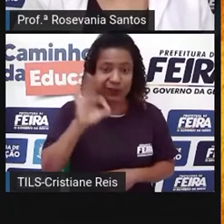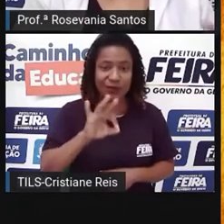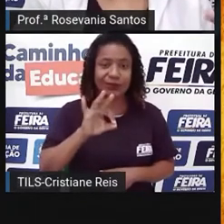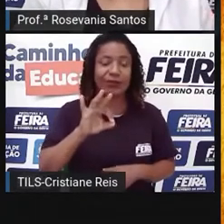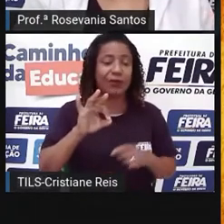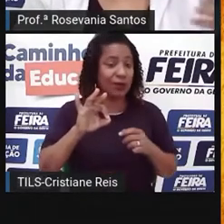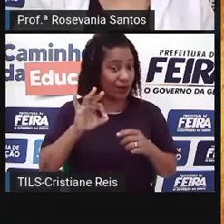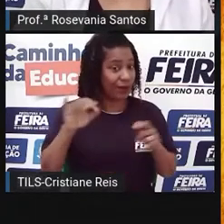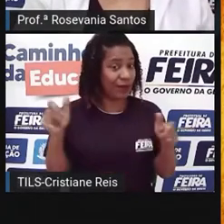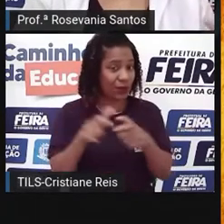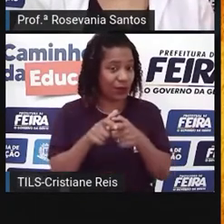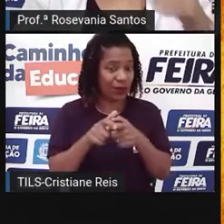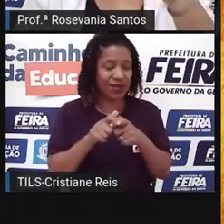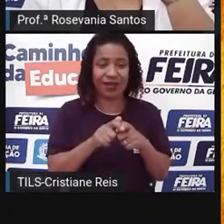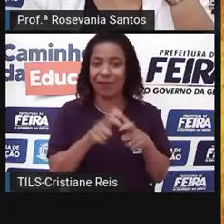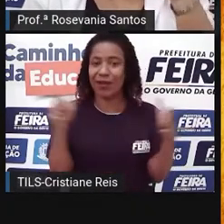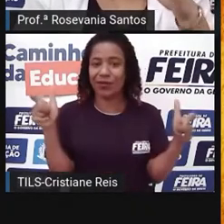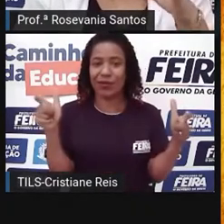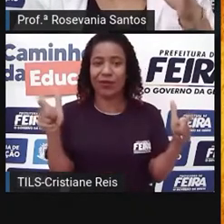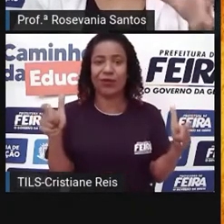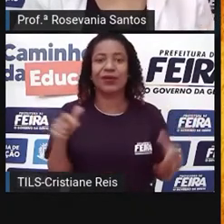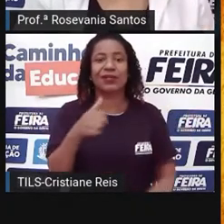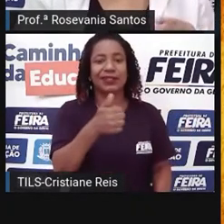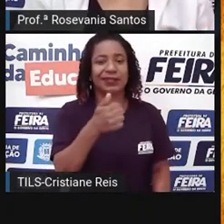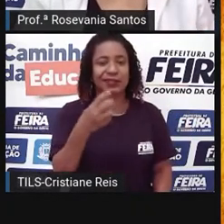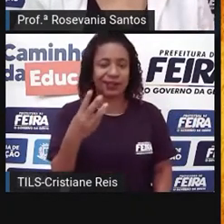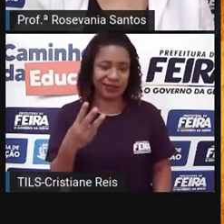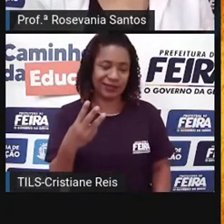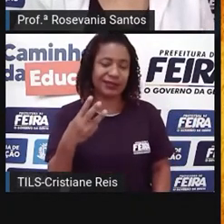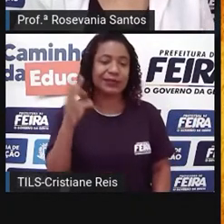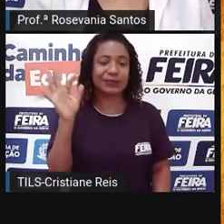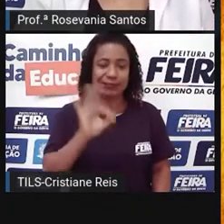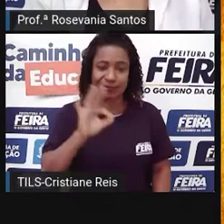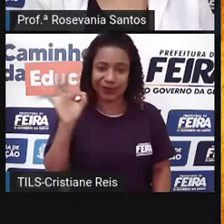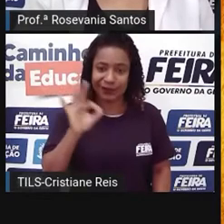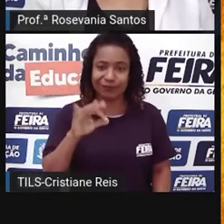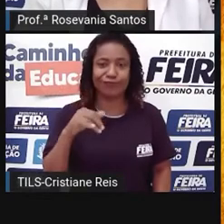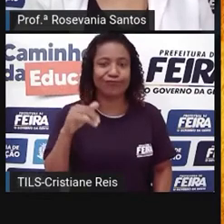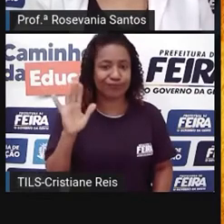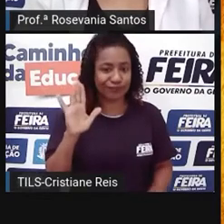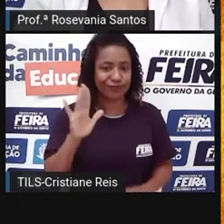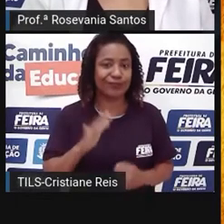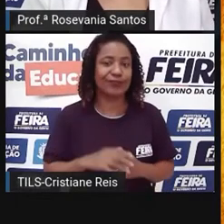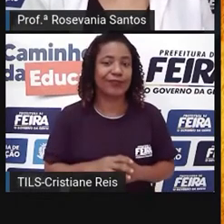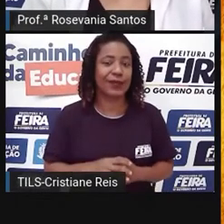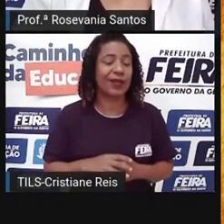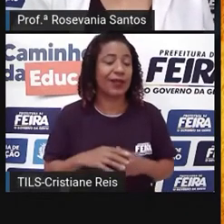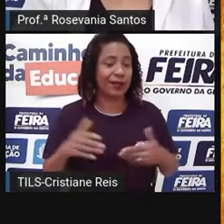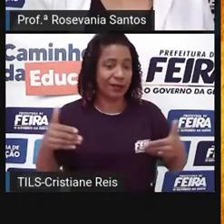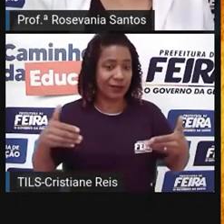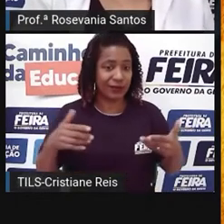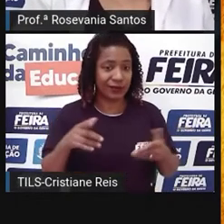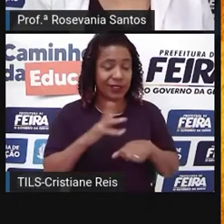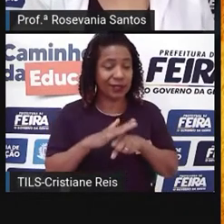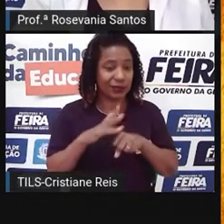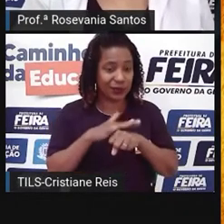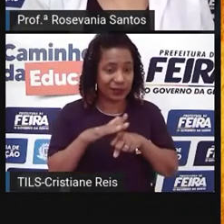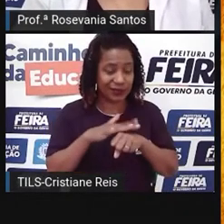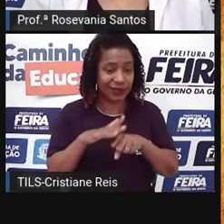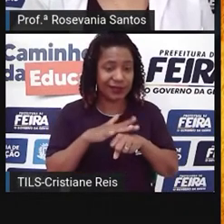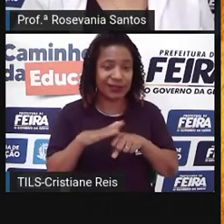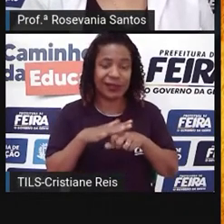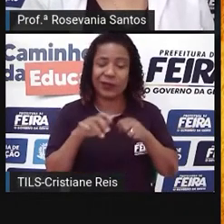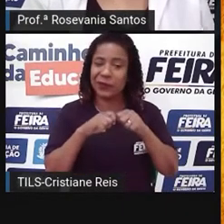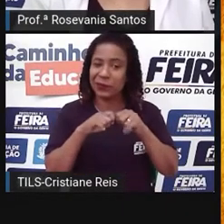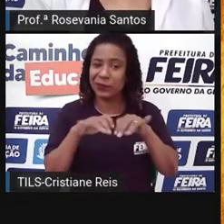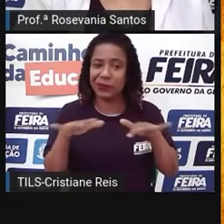13. Então é muita gente também que morre, até no lugar com o menor índice ainda é muito grande. A questão das doenças, né?